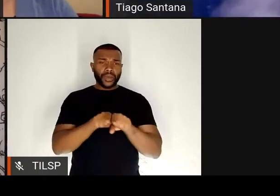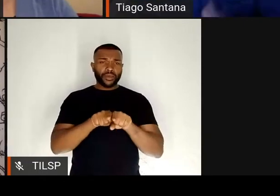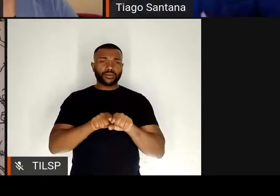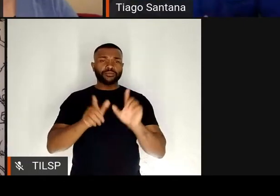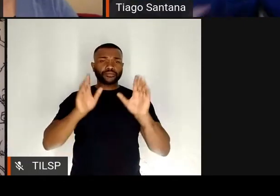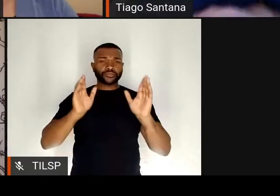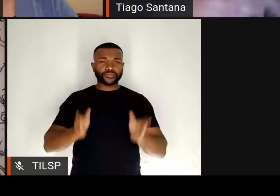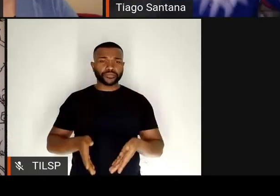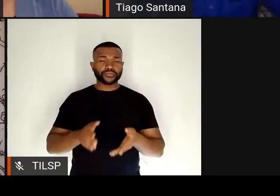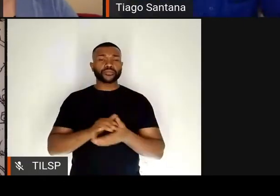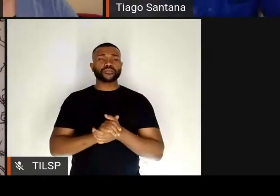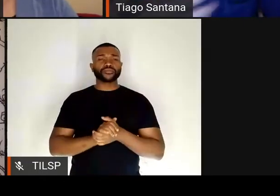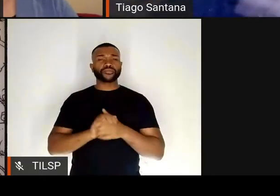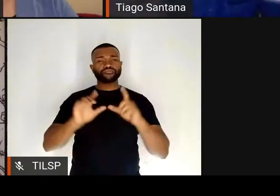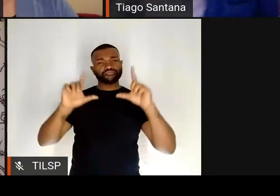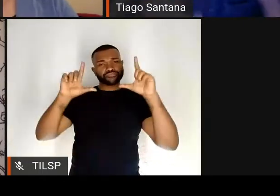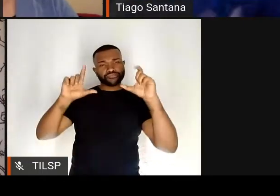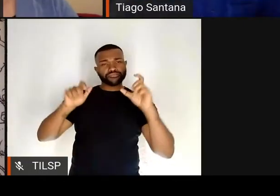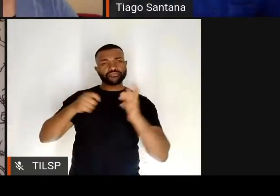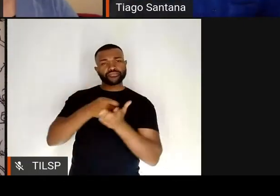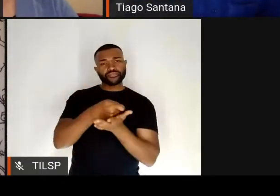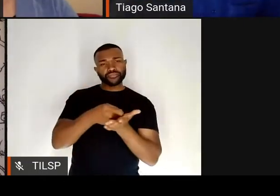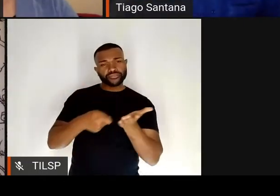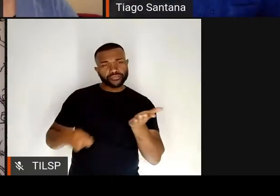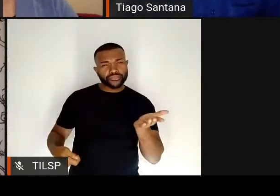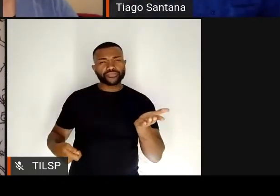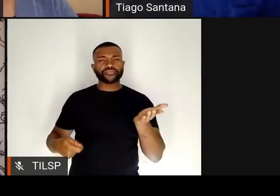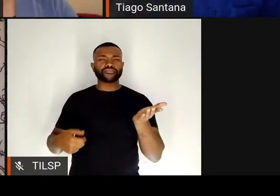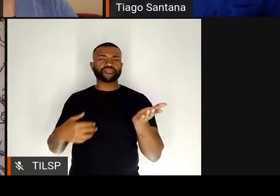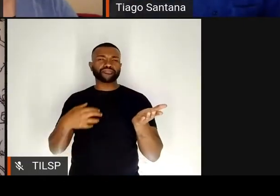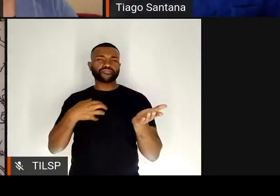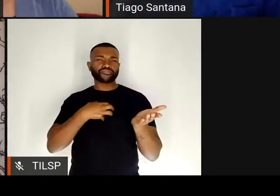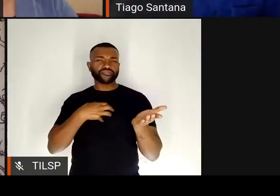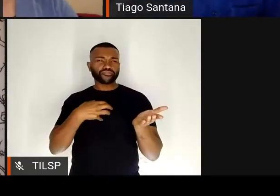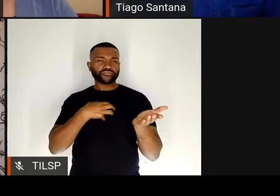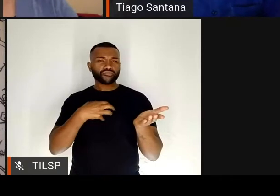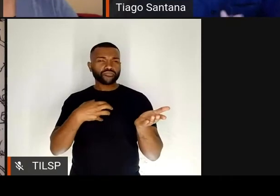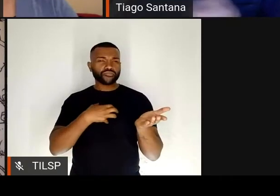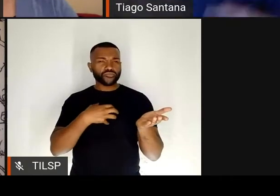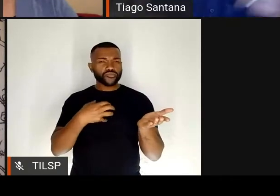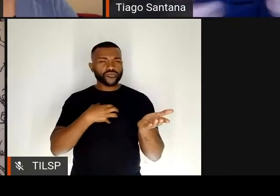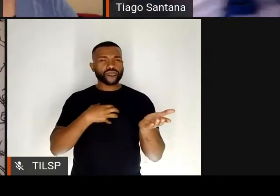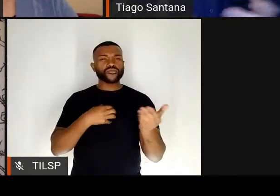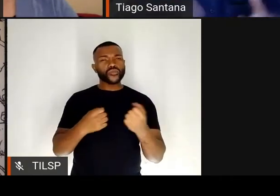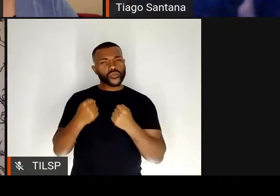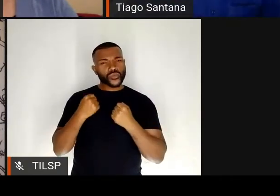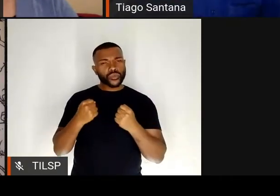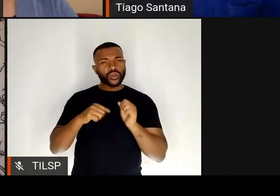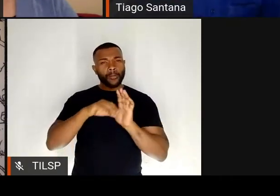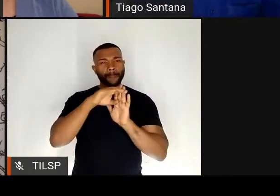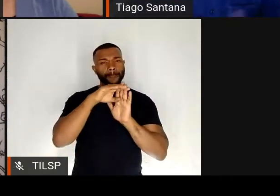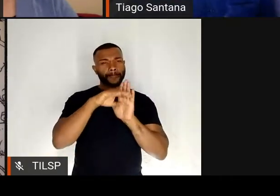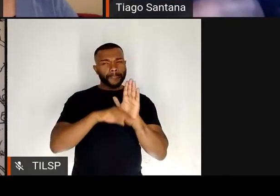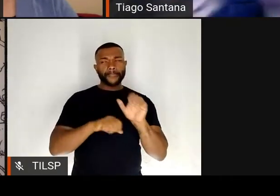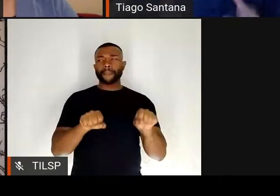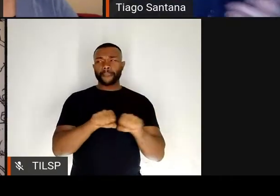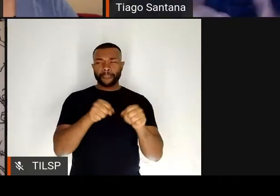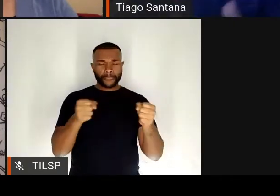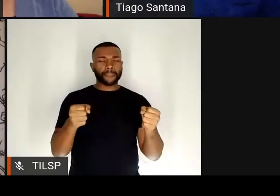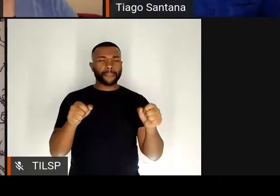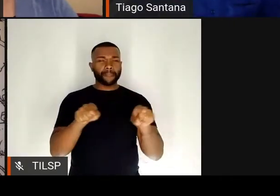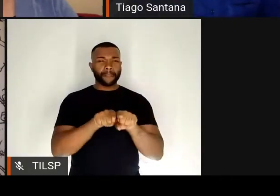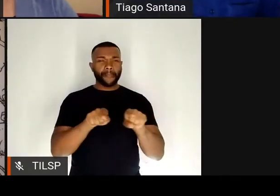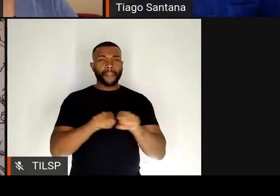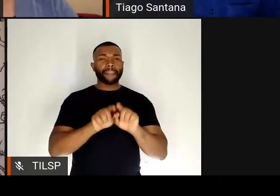a fotografia e o texto, né? Sempre de forma muito, muito intensa. Ele quebrou regras como ele tentou aí mudar,